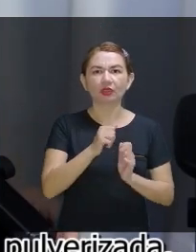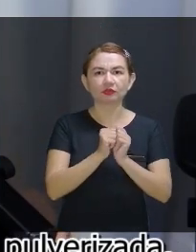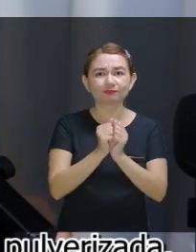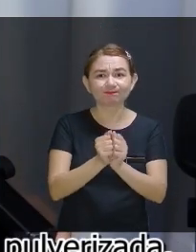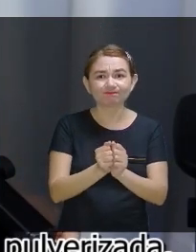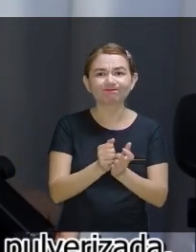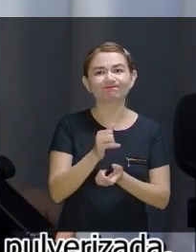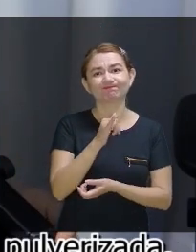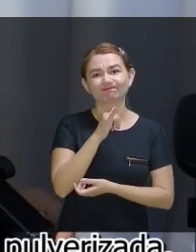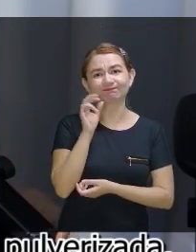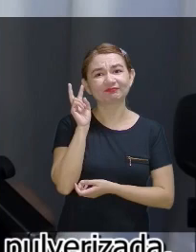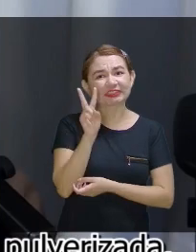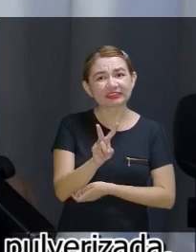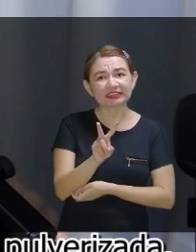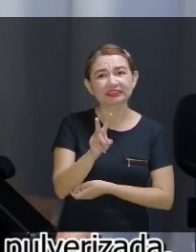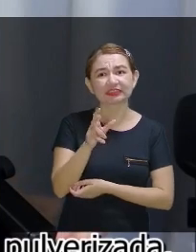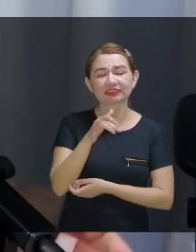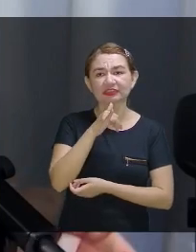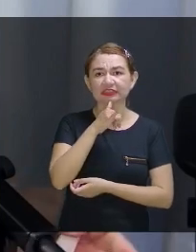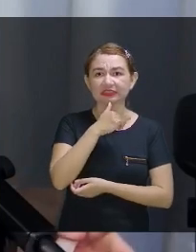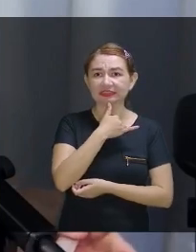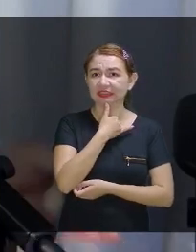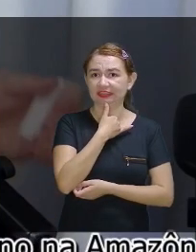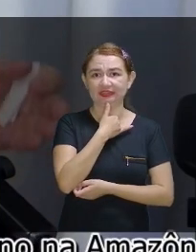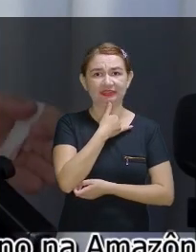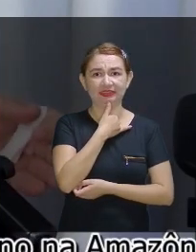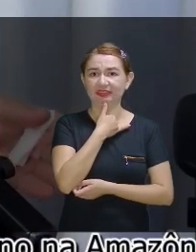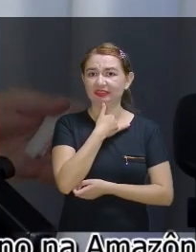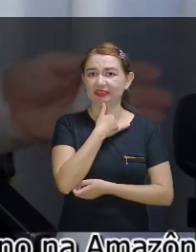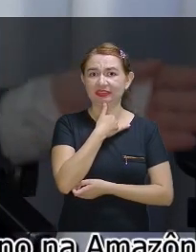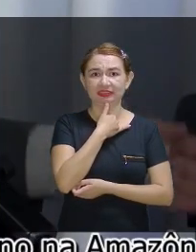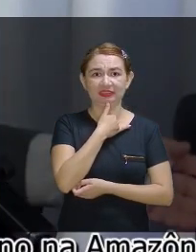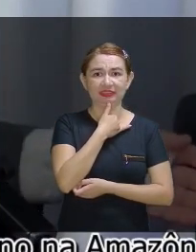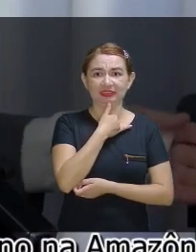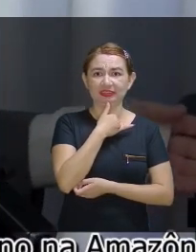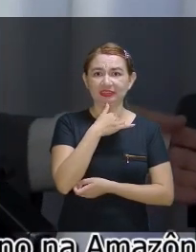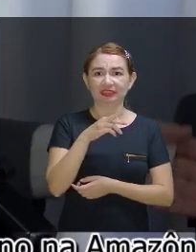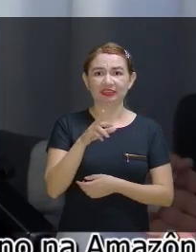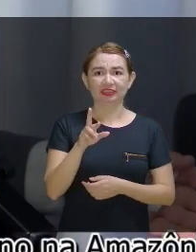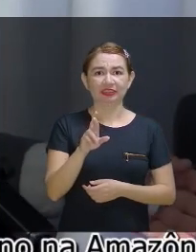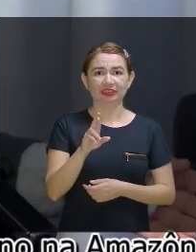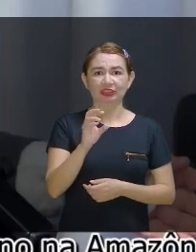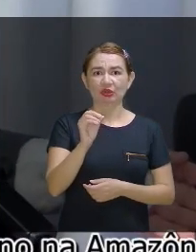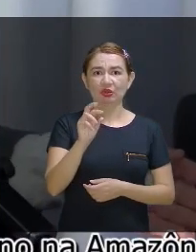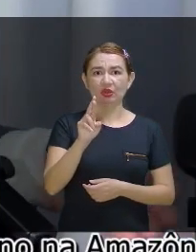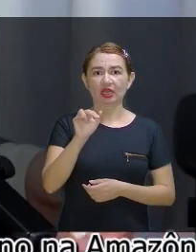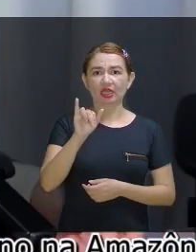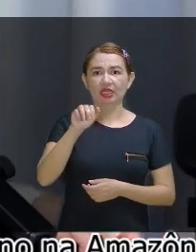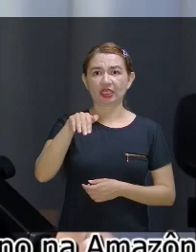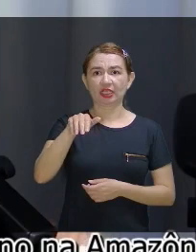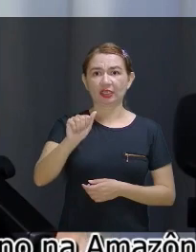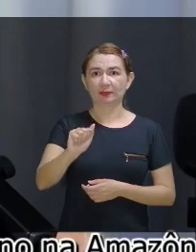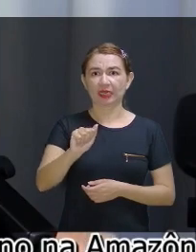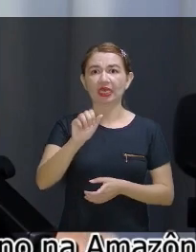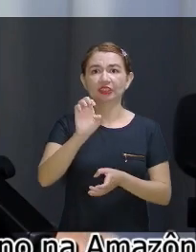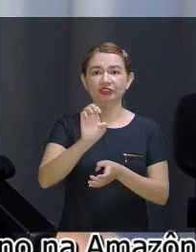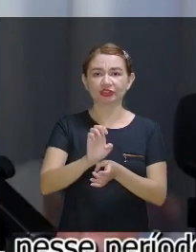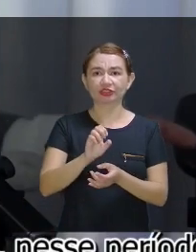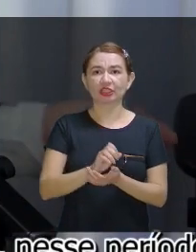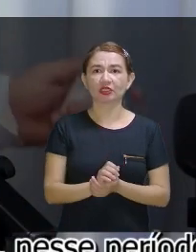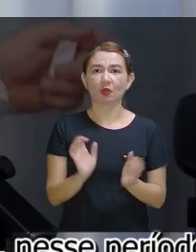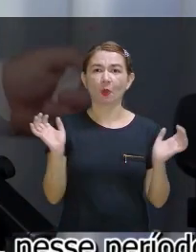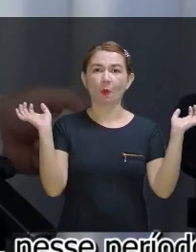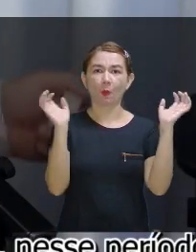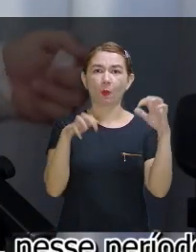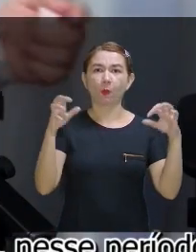tristeza. A Amazônia está sendo pulverizada. Roraima, vimos há 2 dias atrás, nós estamos em pleno inverno amazônico,